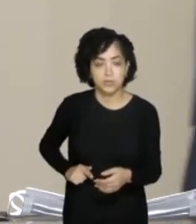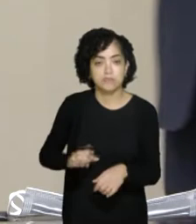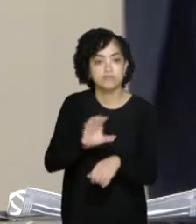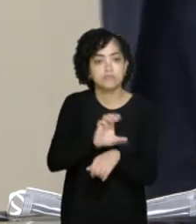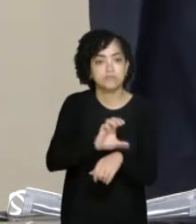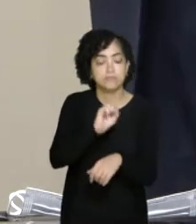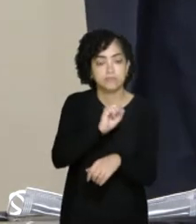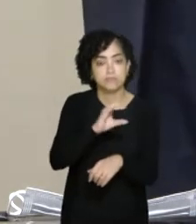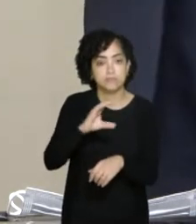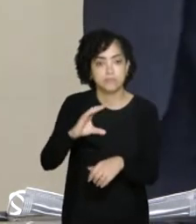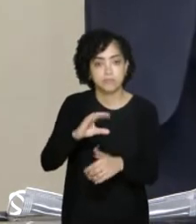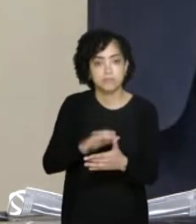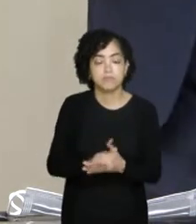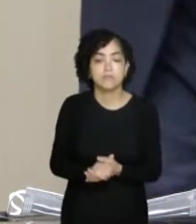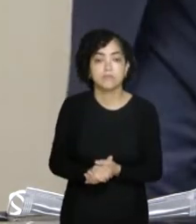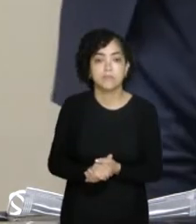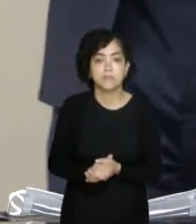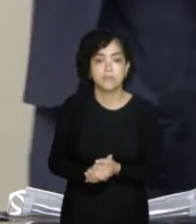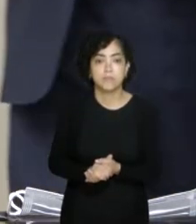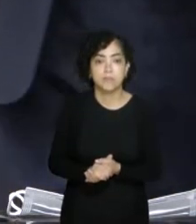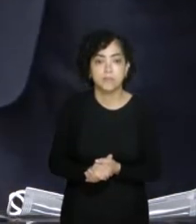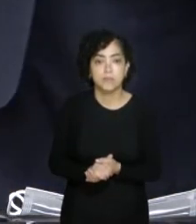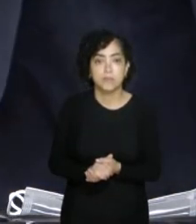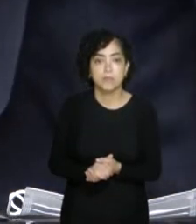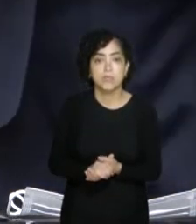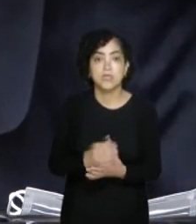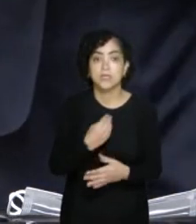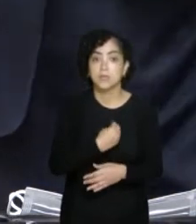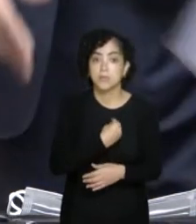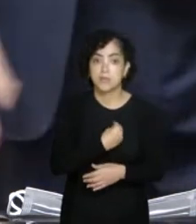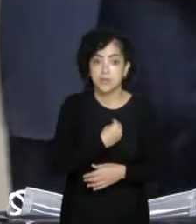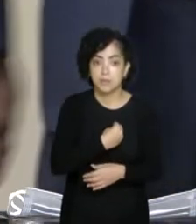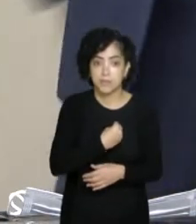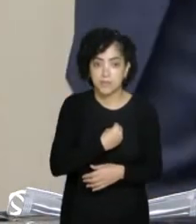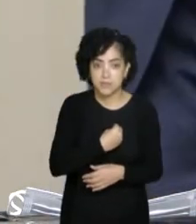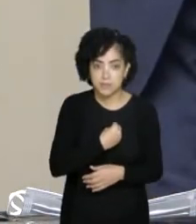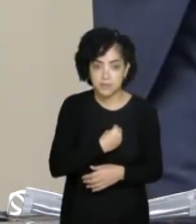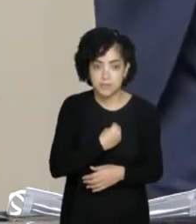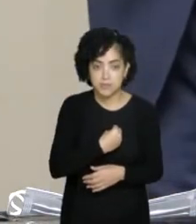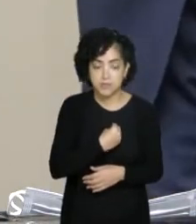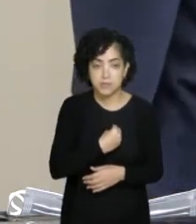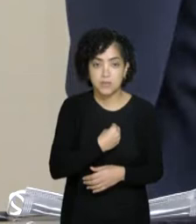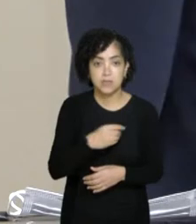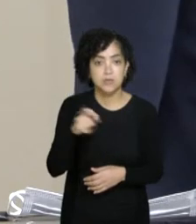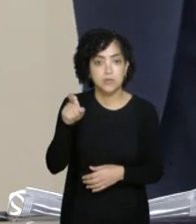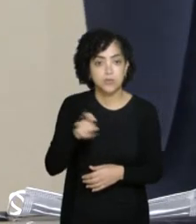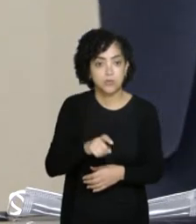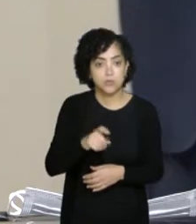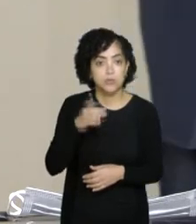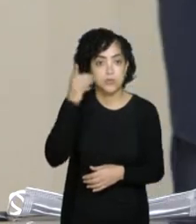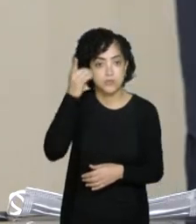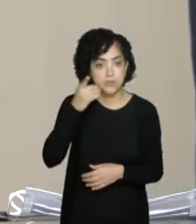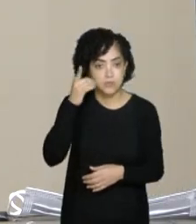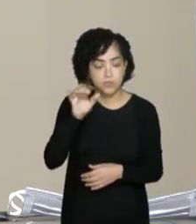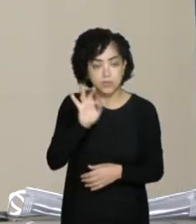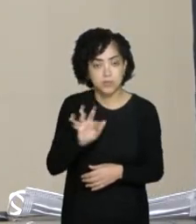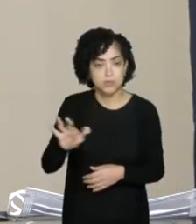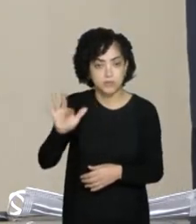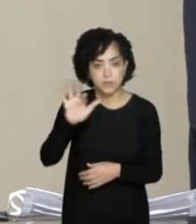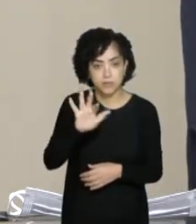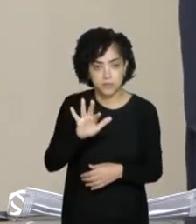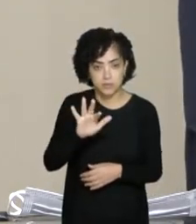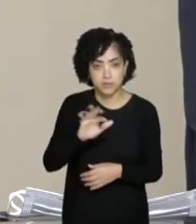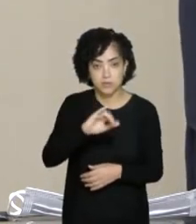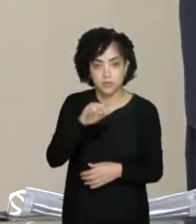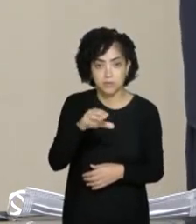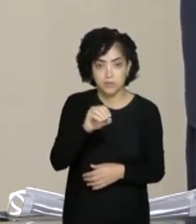Catarina, também a presença do ex-deputado federal